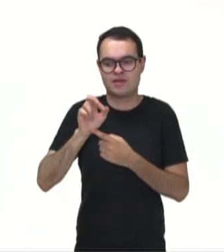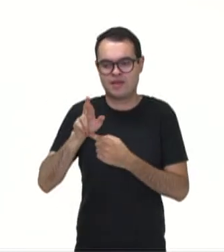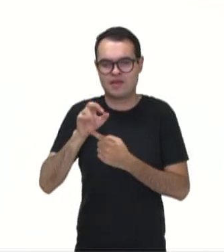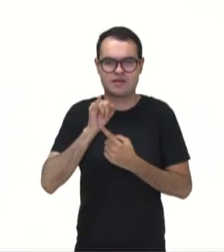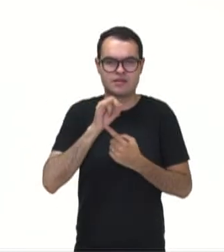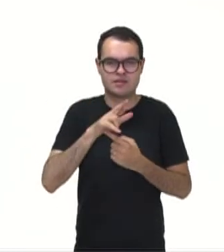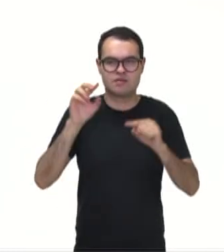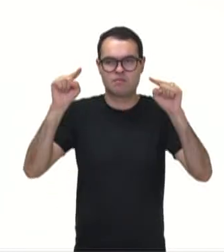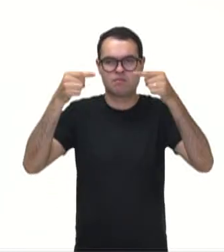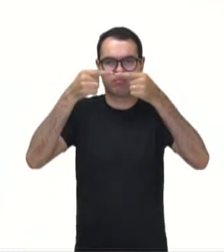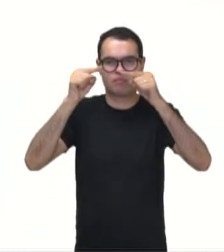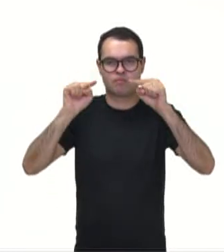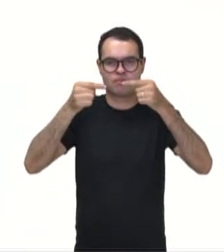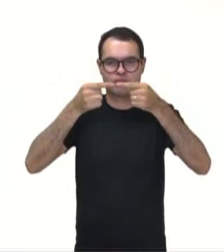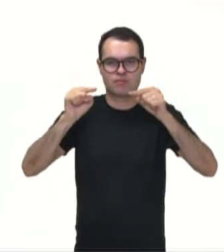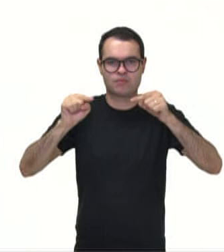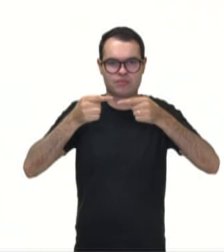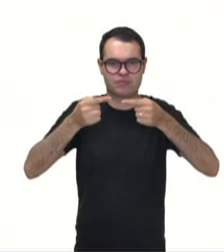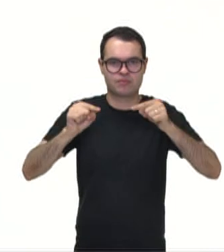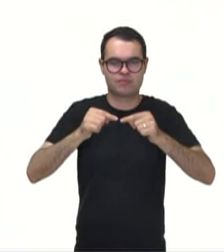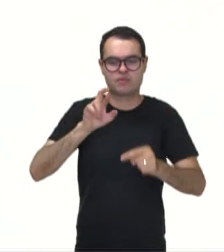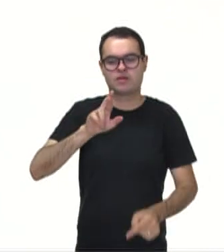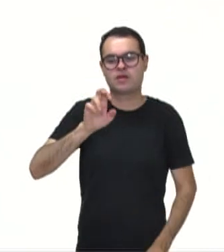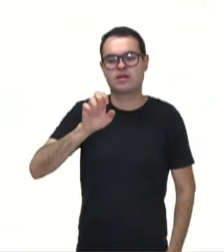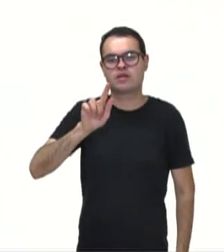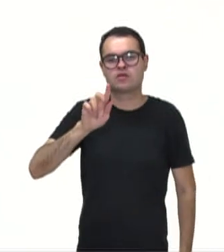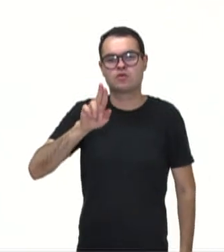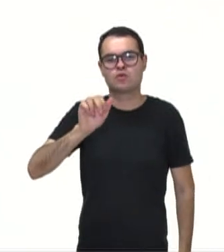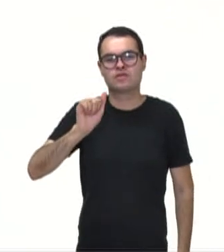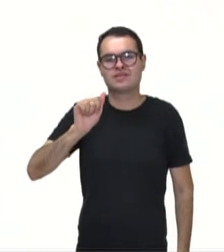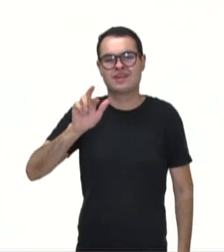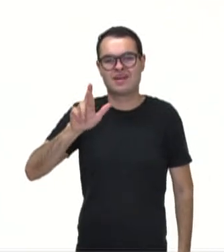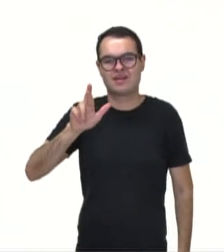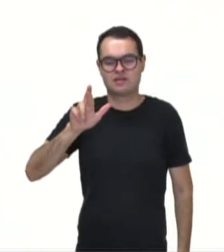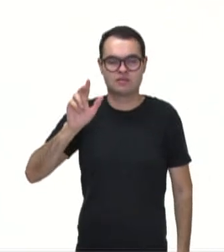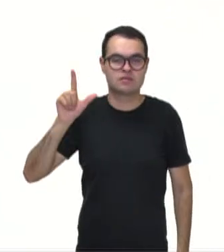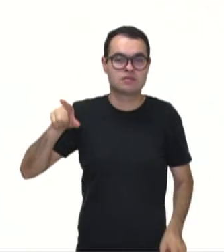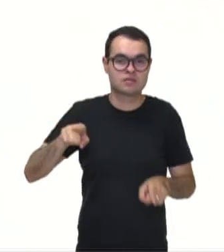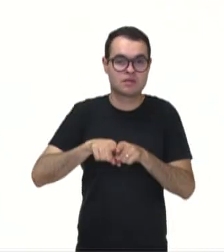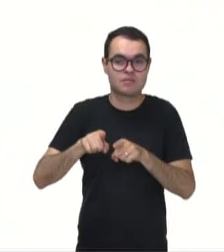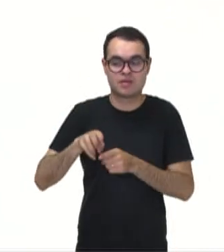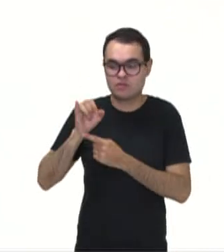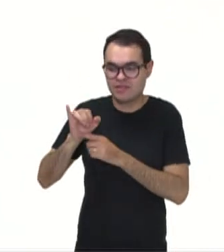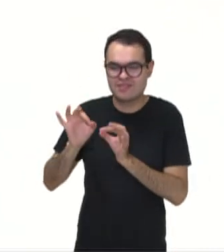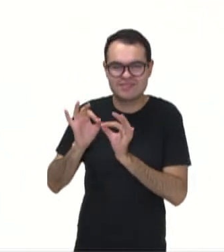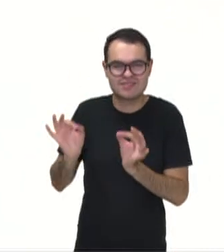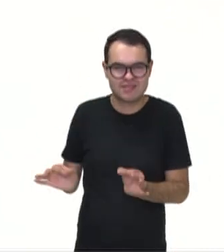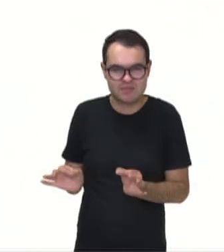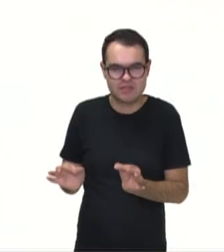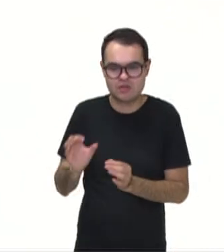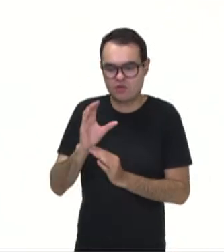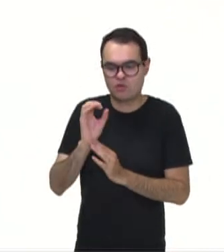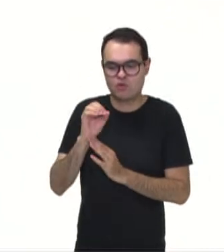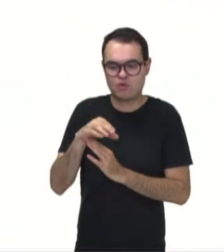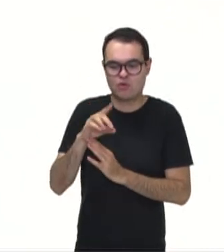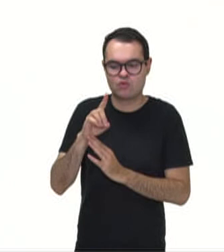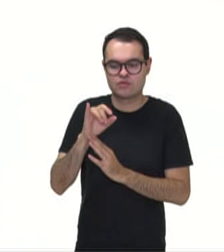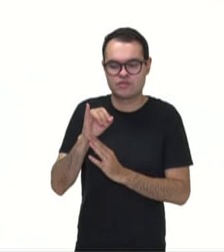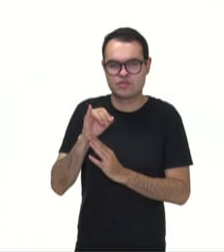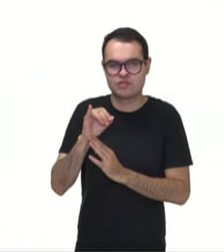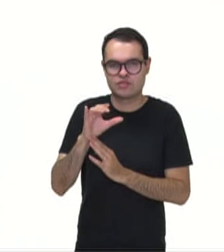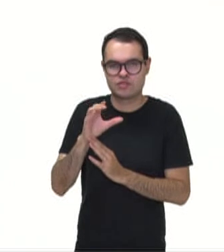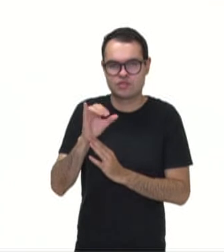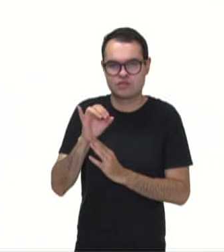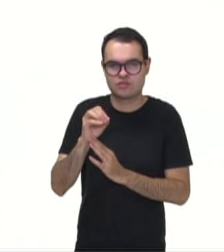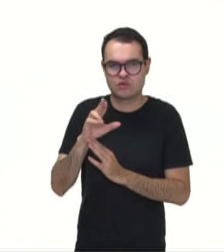ir regulares e em ele condicional simples. No condicional simples, né? Sua